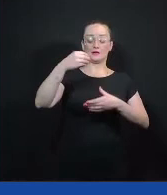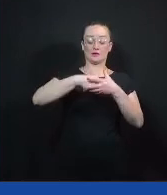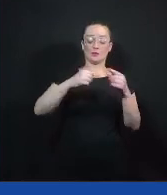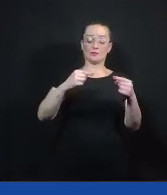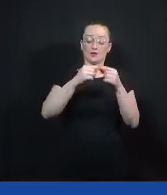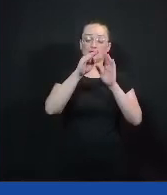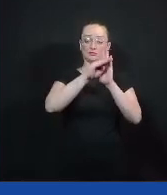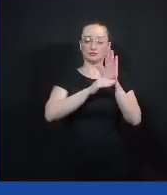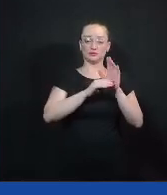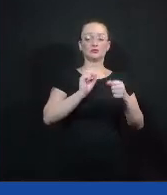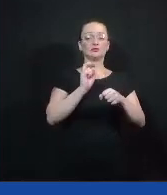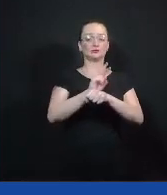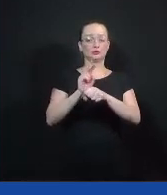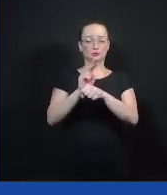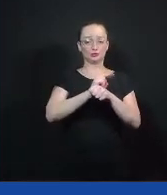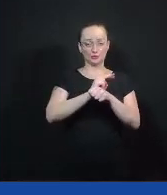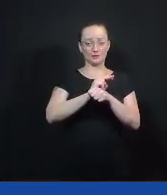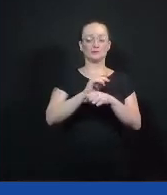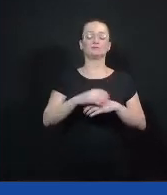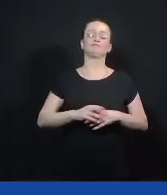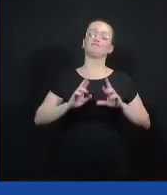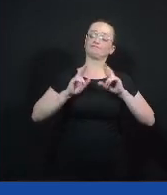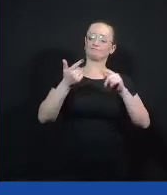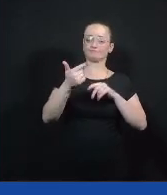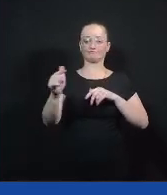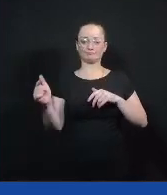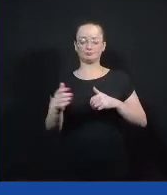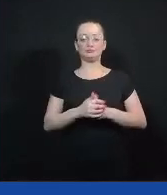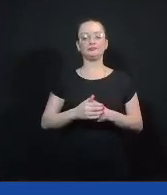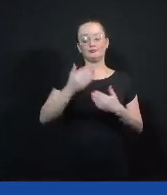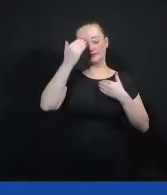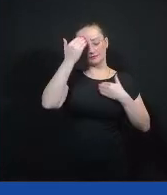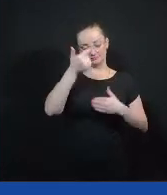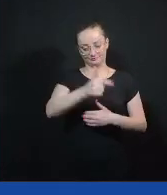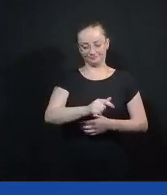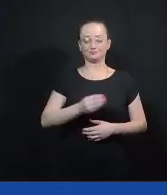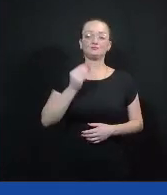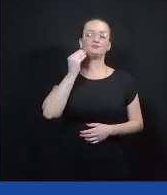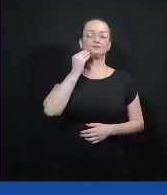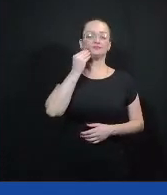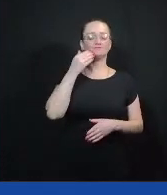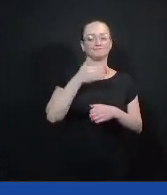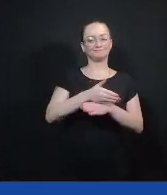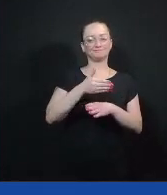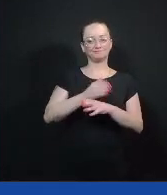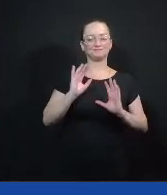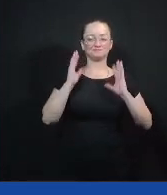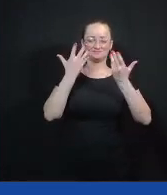segurança dessa eleição, que é uma eleição bastante atípica, e agradecer novamente pela oportunidade de participar do evento.